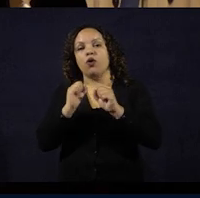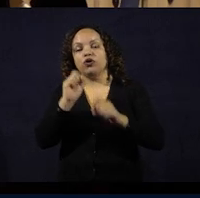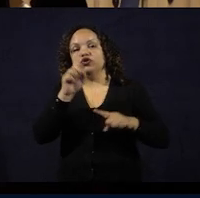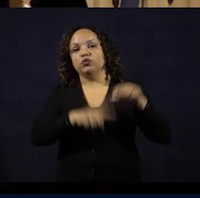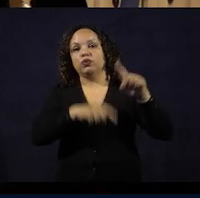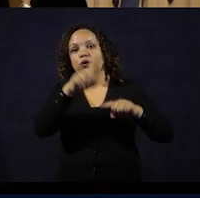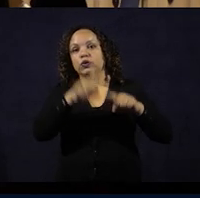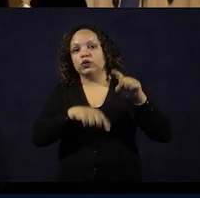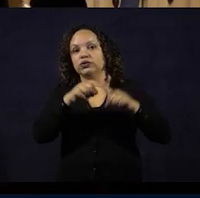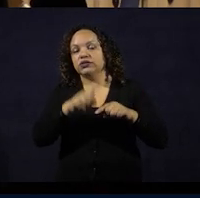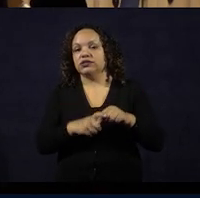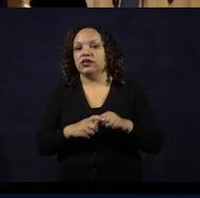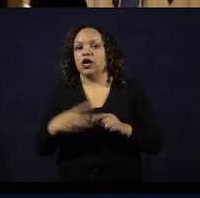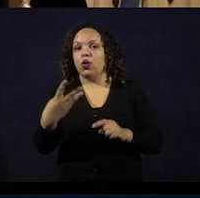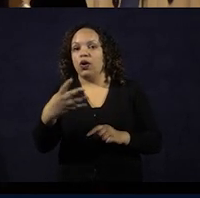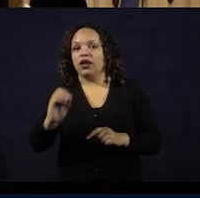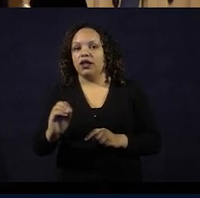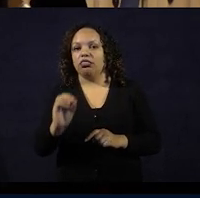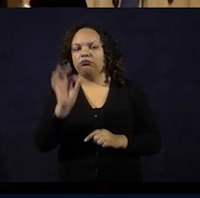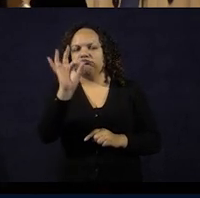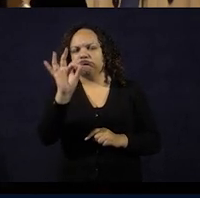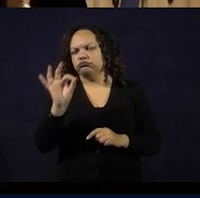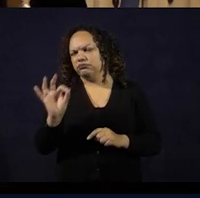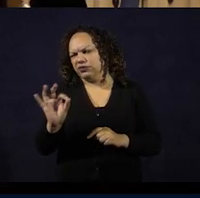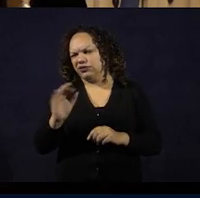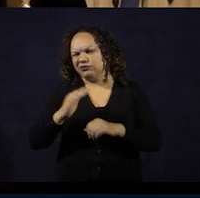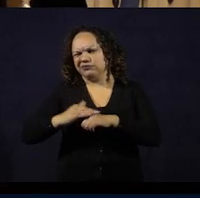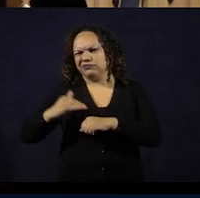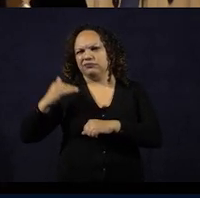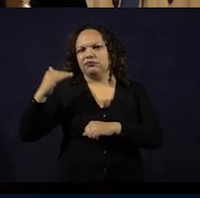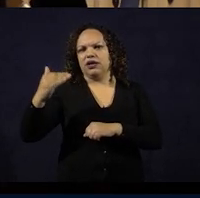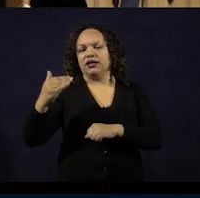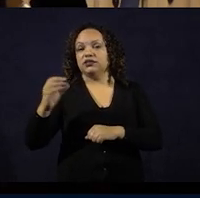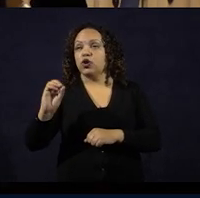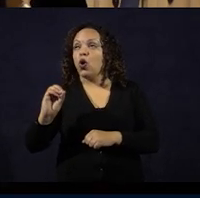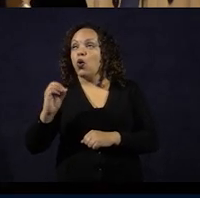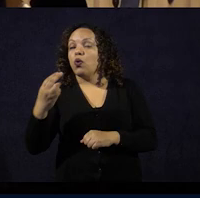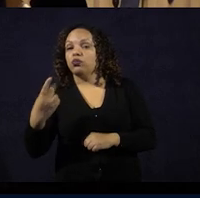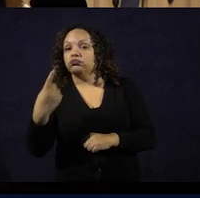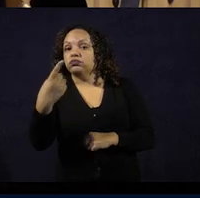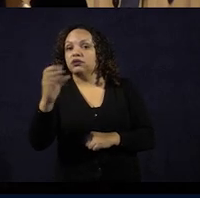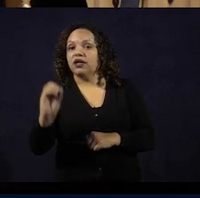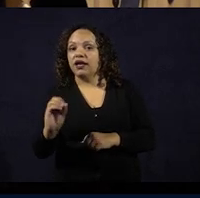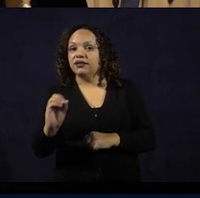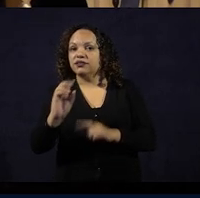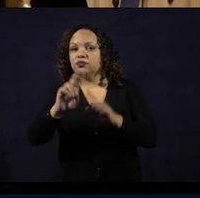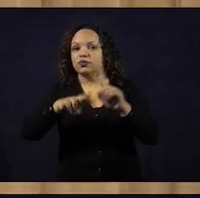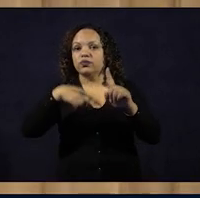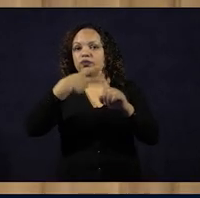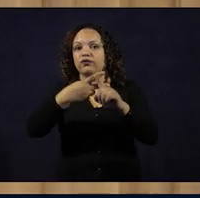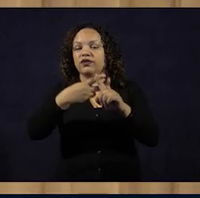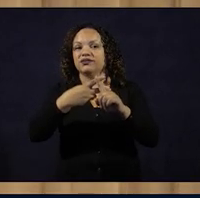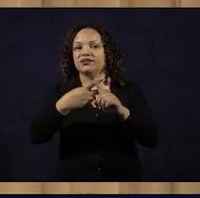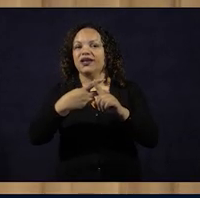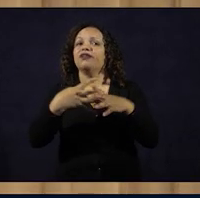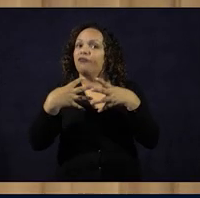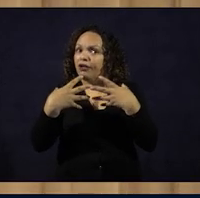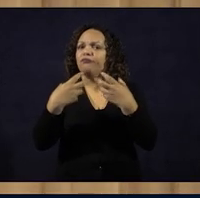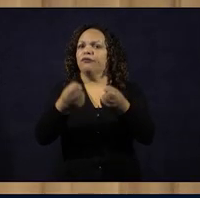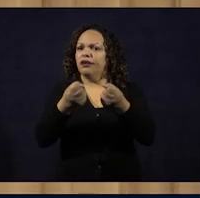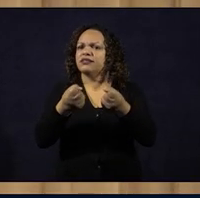a mais na área dele o 10 vezes mais uma pastagem degrada É lógico que ele vai adotar porque